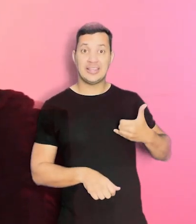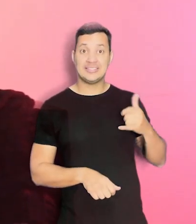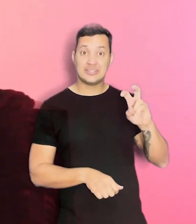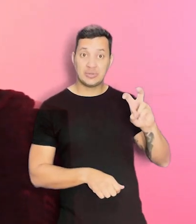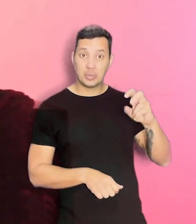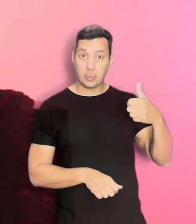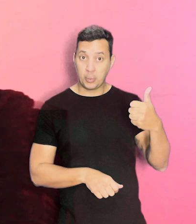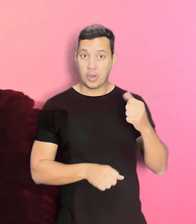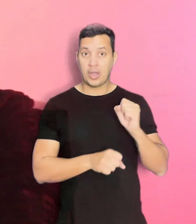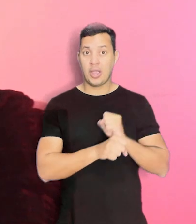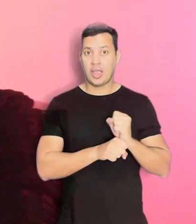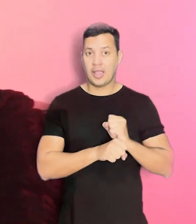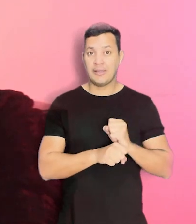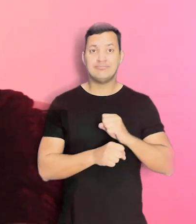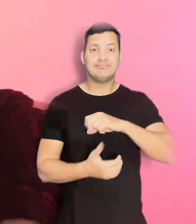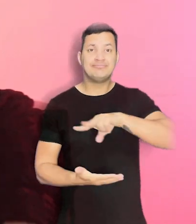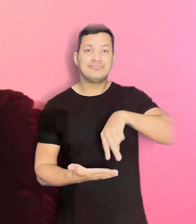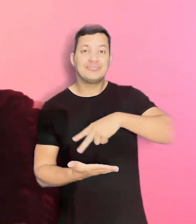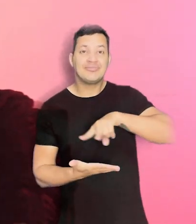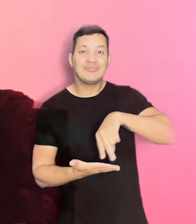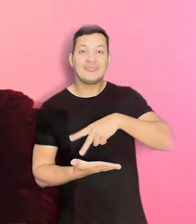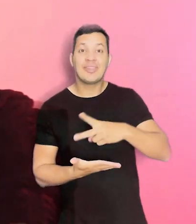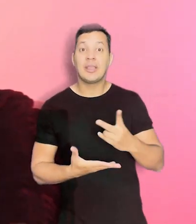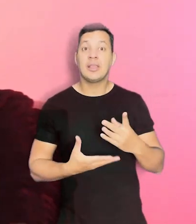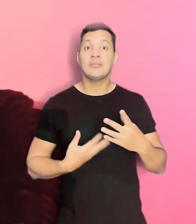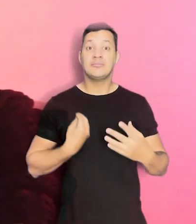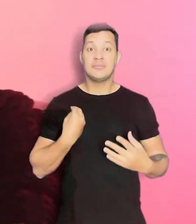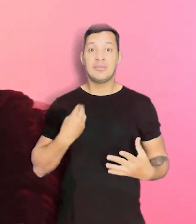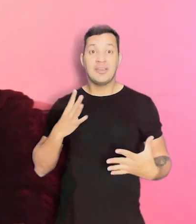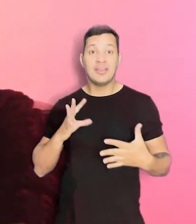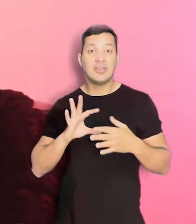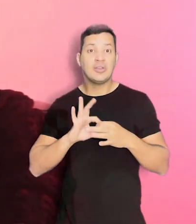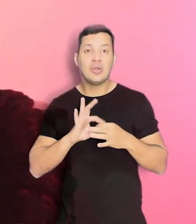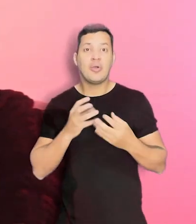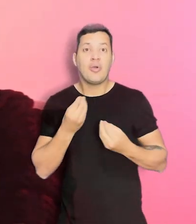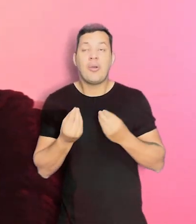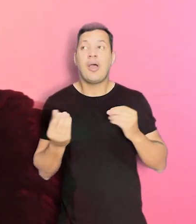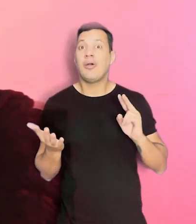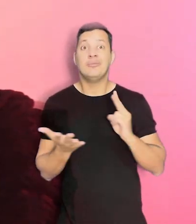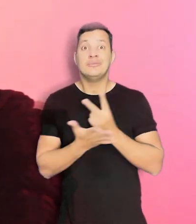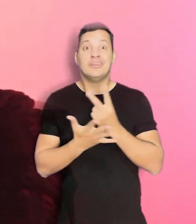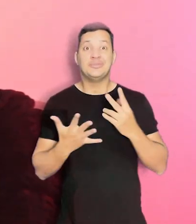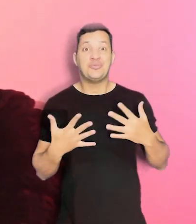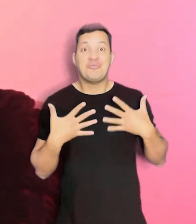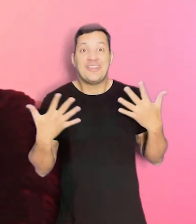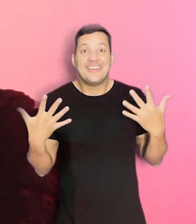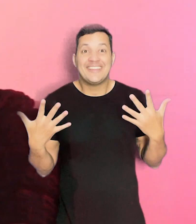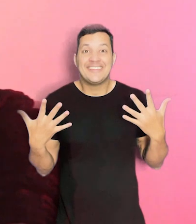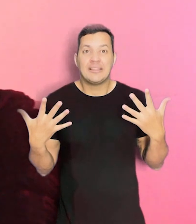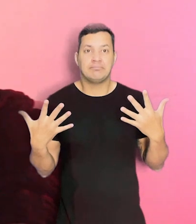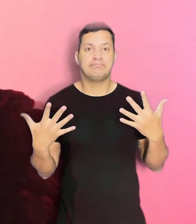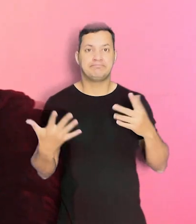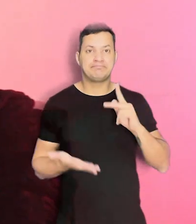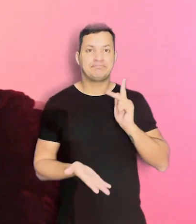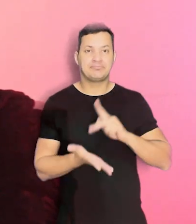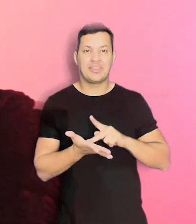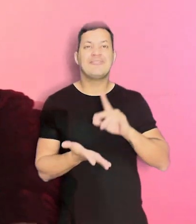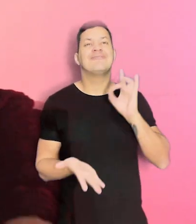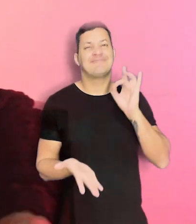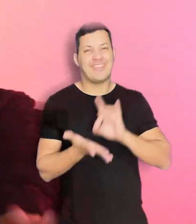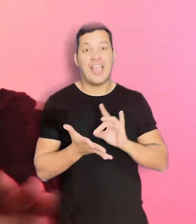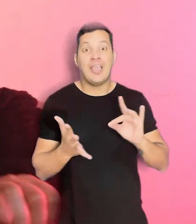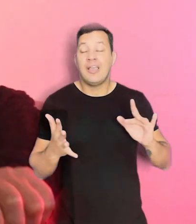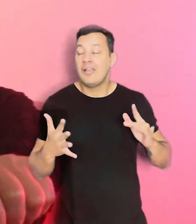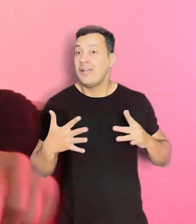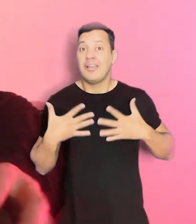anos e a dança entrou na minha vida assim, meio por acaso. Na verdade, foi bem por acaso